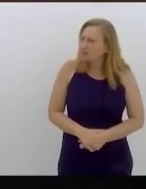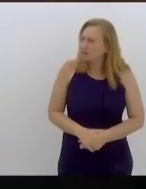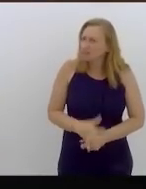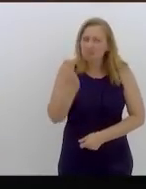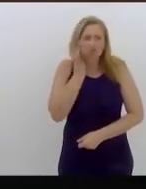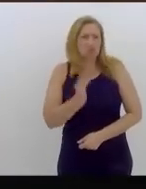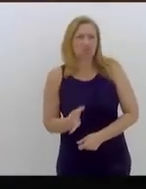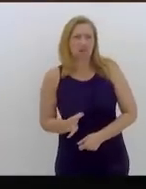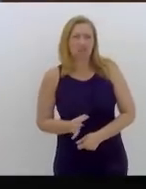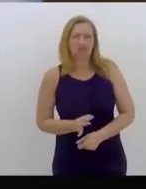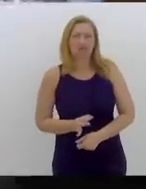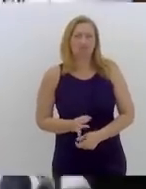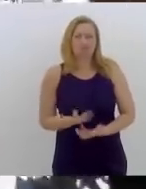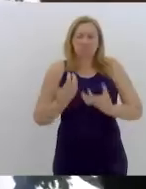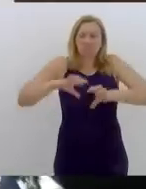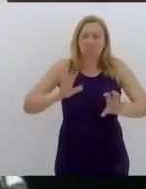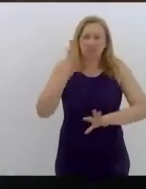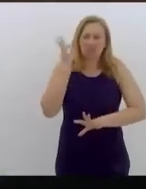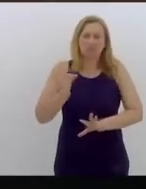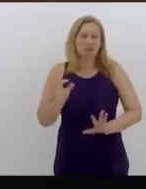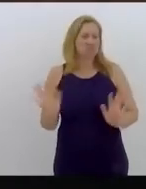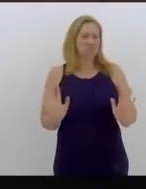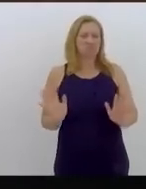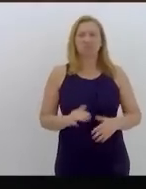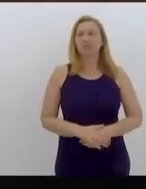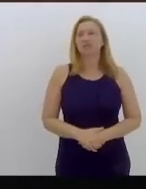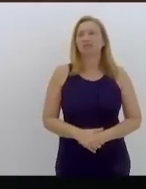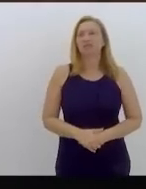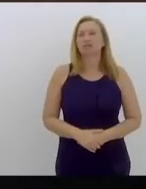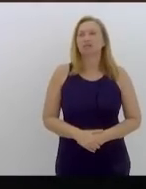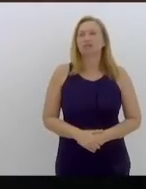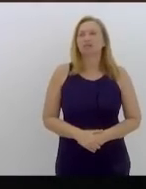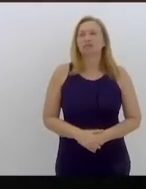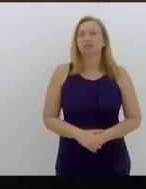não sei também não quero saber não quero levantar o médico